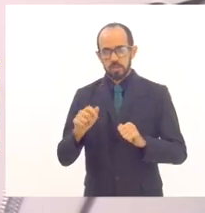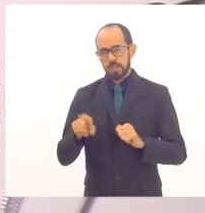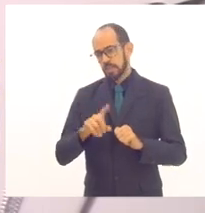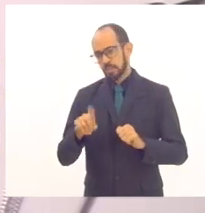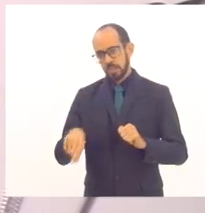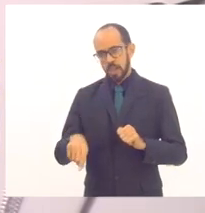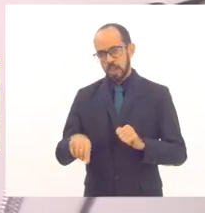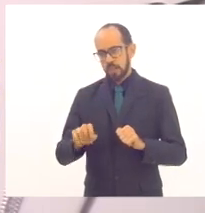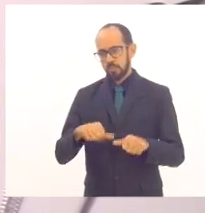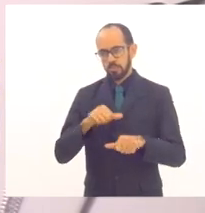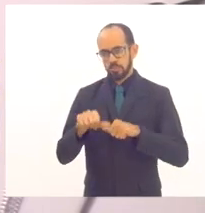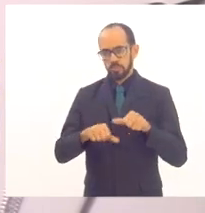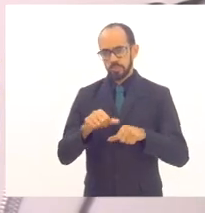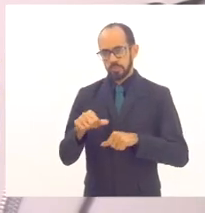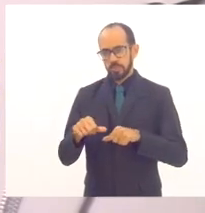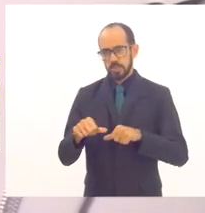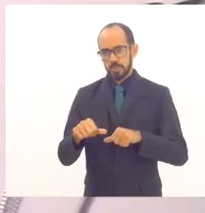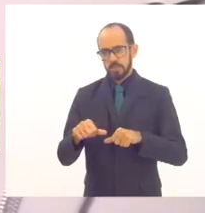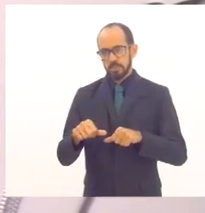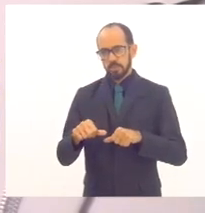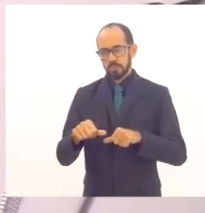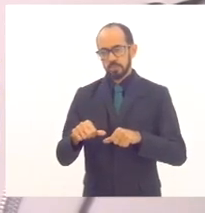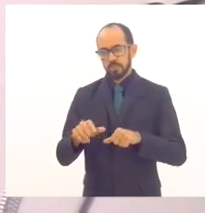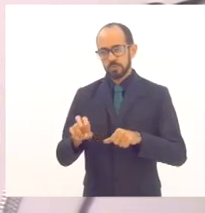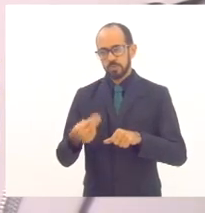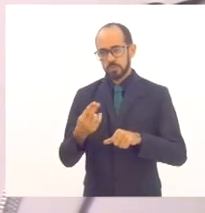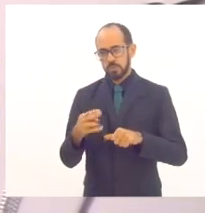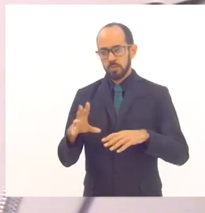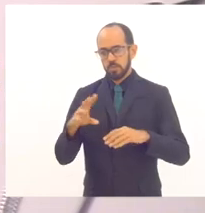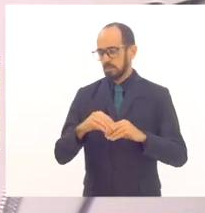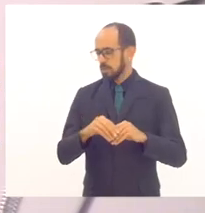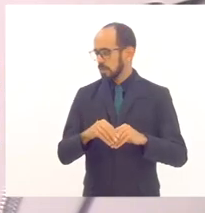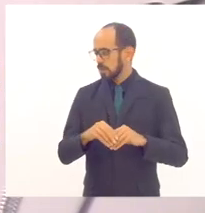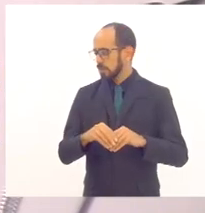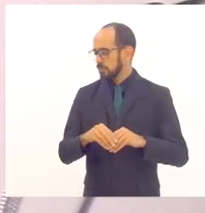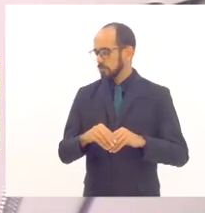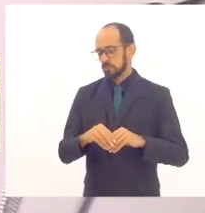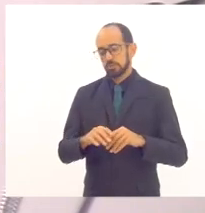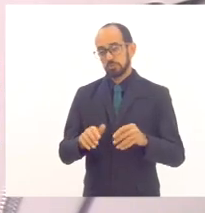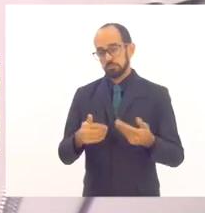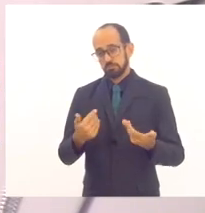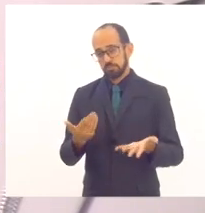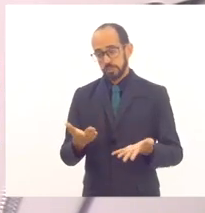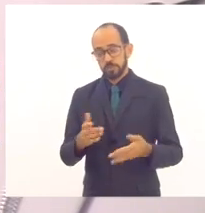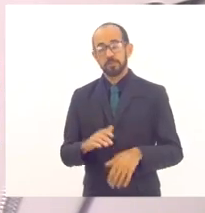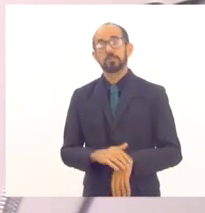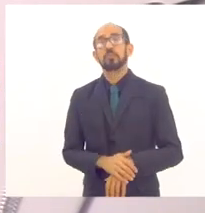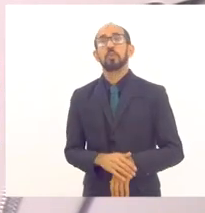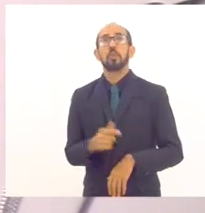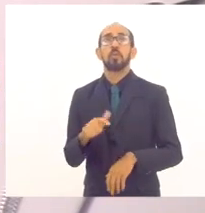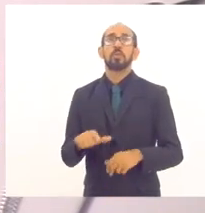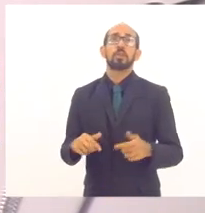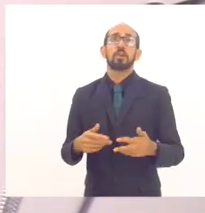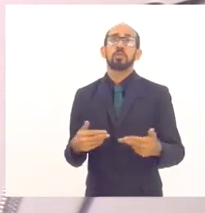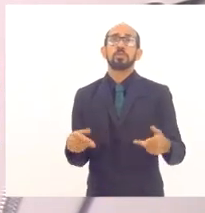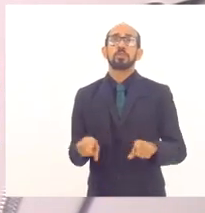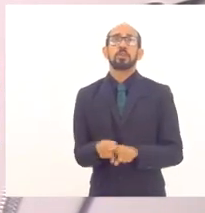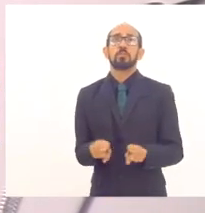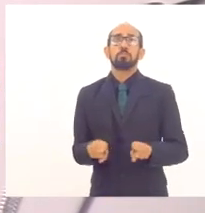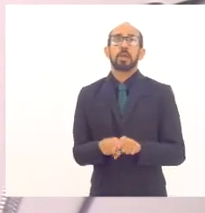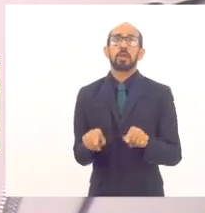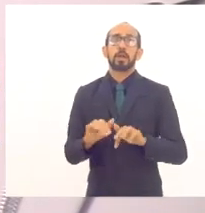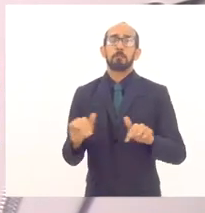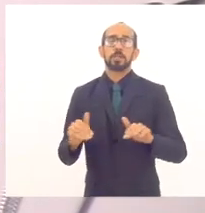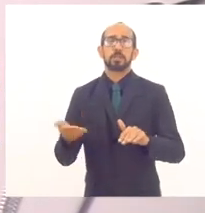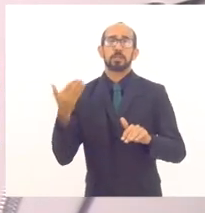suprimidos, podem ser modificados, né, podem ser acrescentados, enfim. E outra coisa que foi falado também na mesa anterior